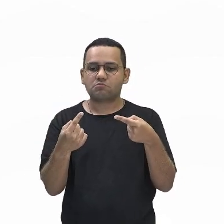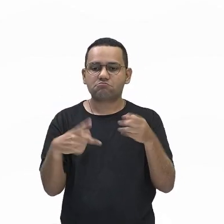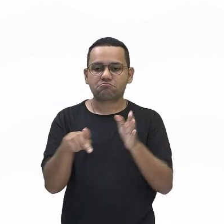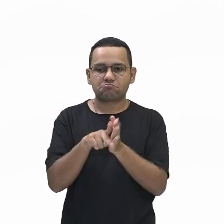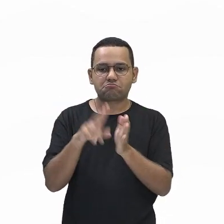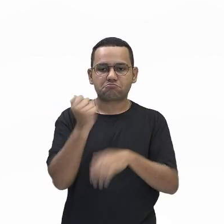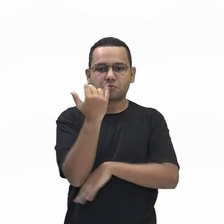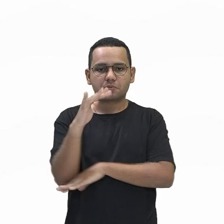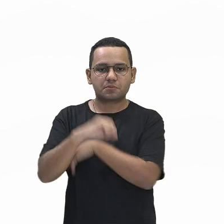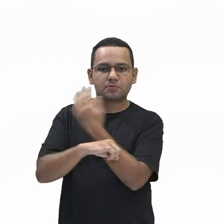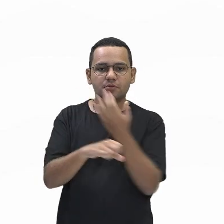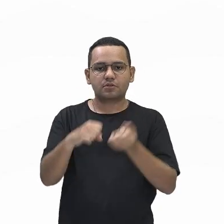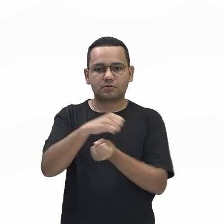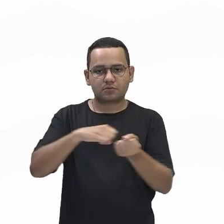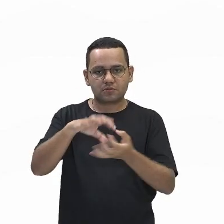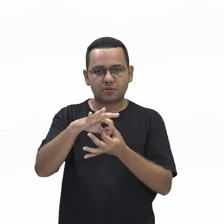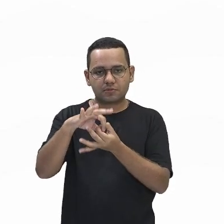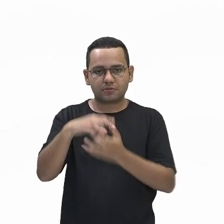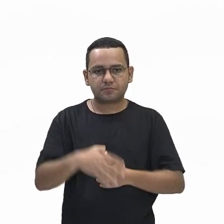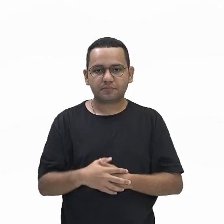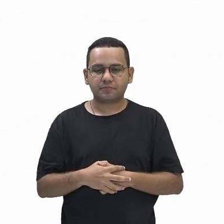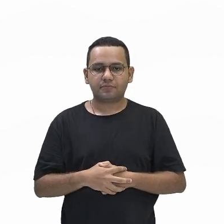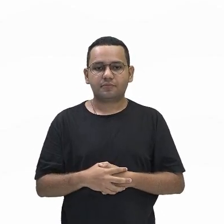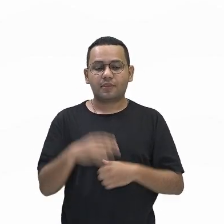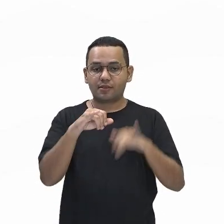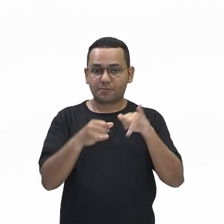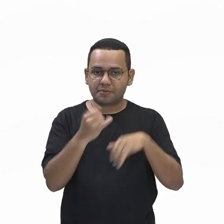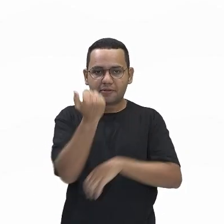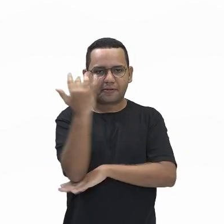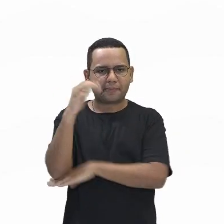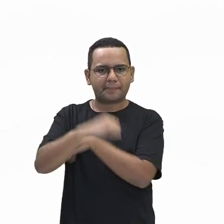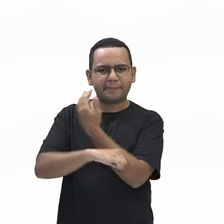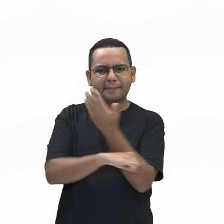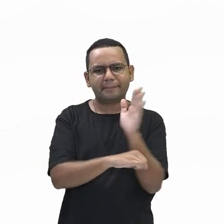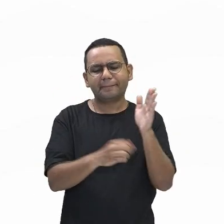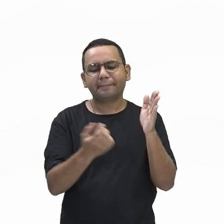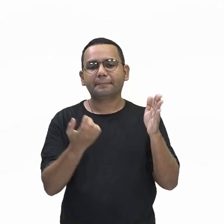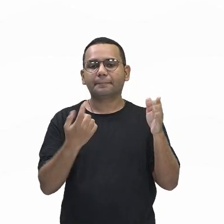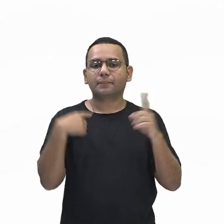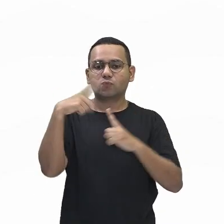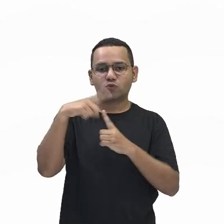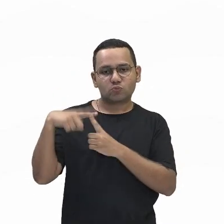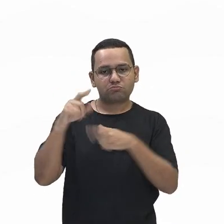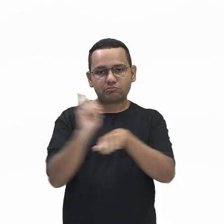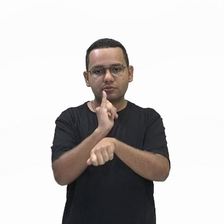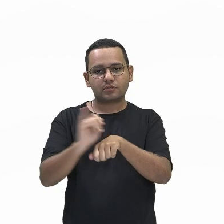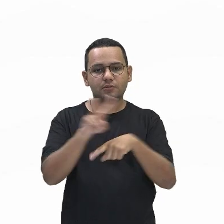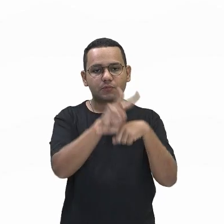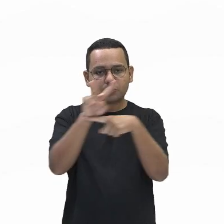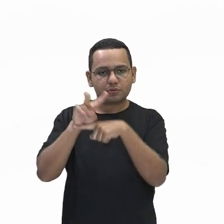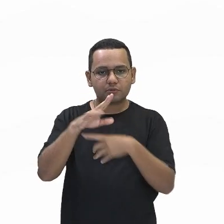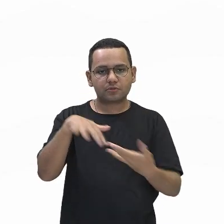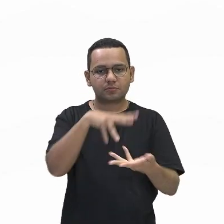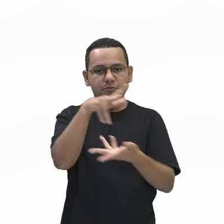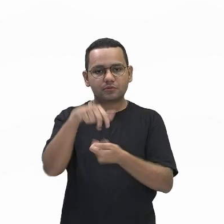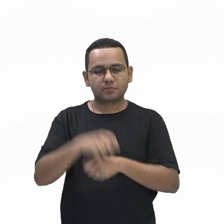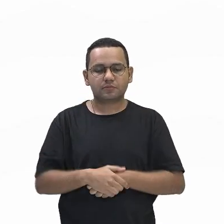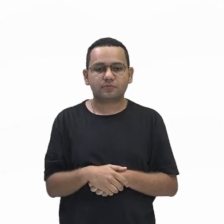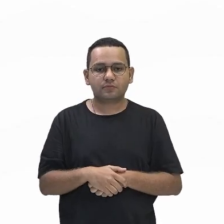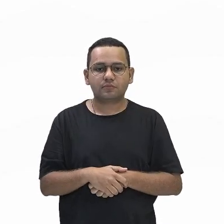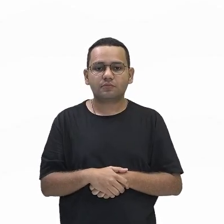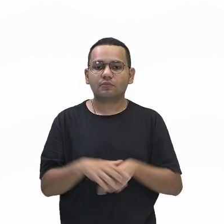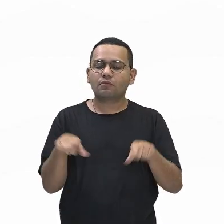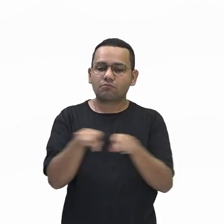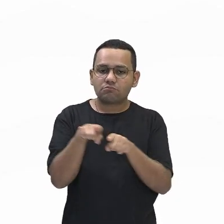a sustentabilidade, química ambiental, métodos de monitoramento da superfície terrestre e